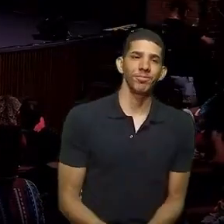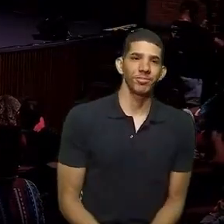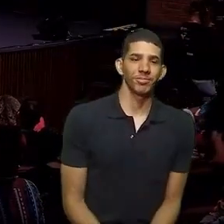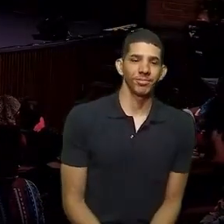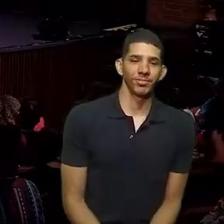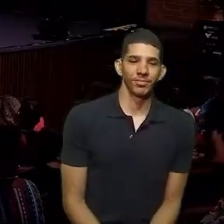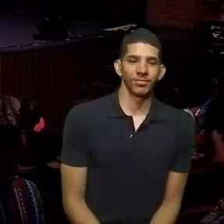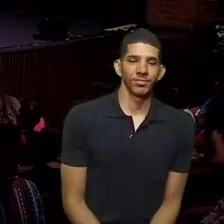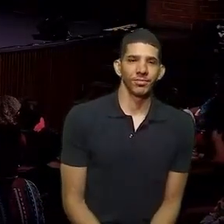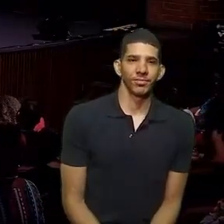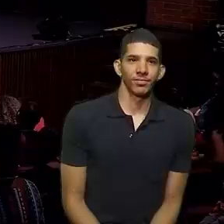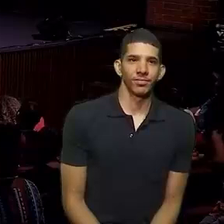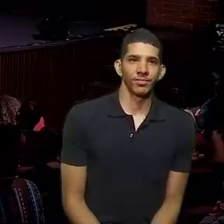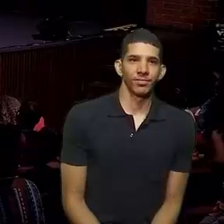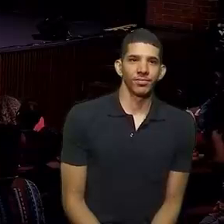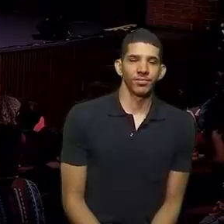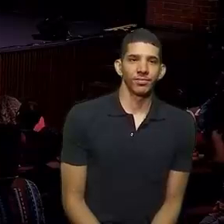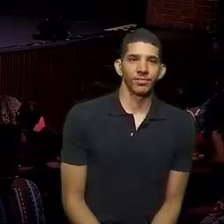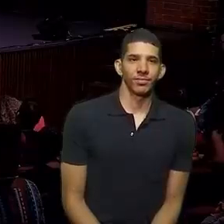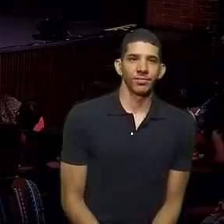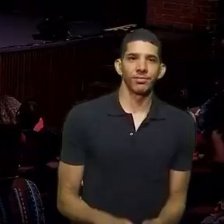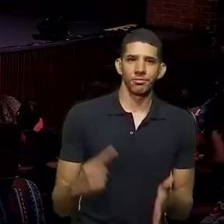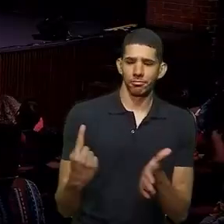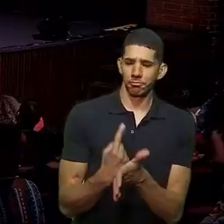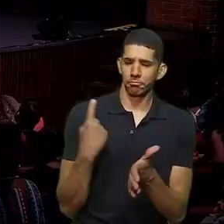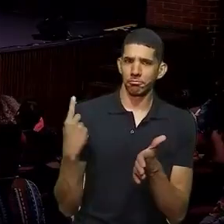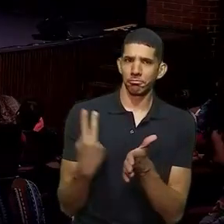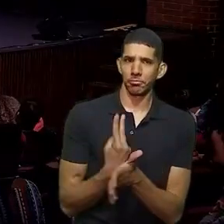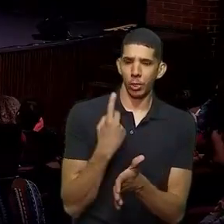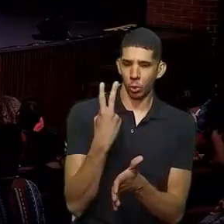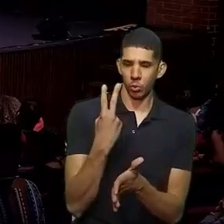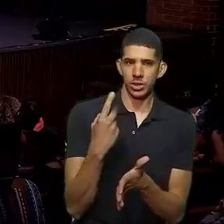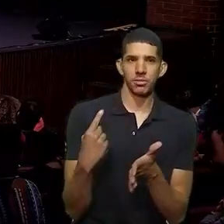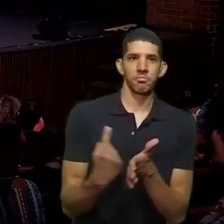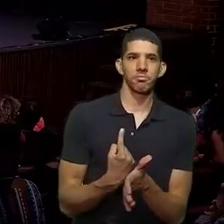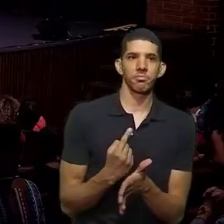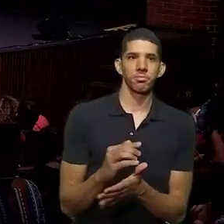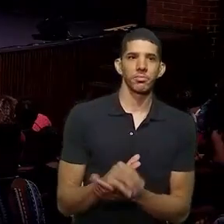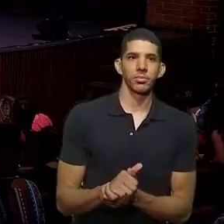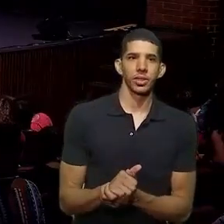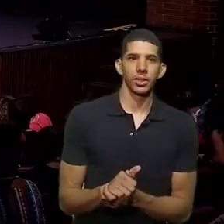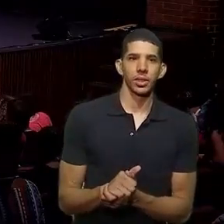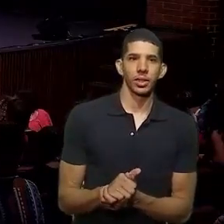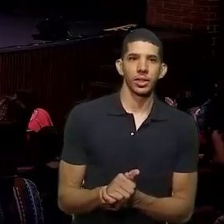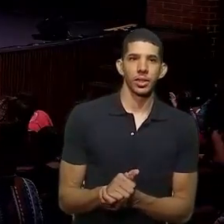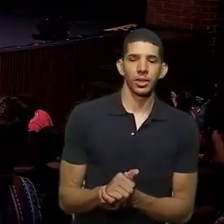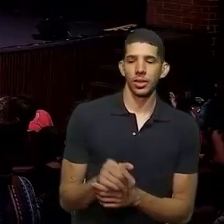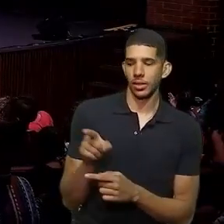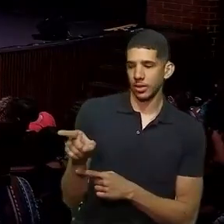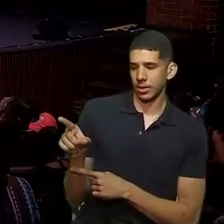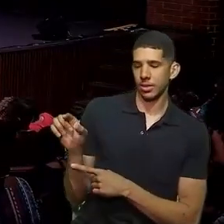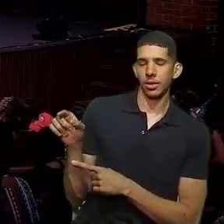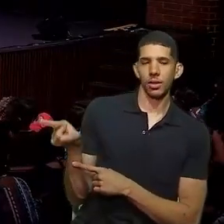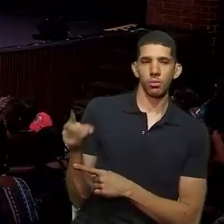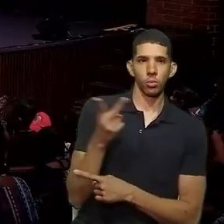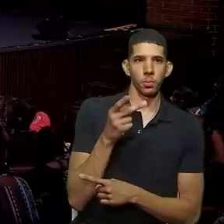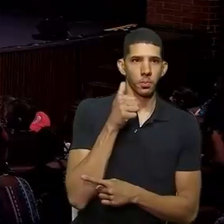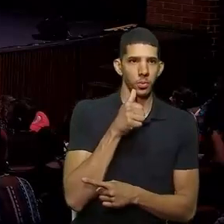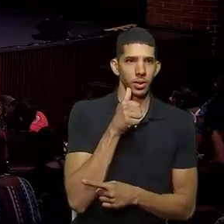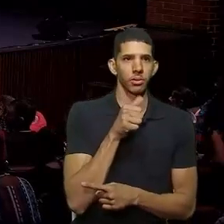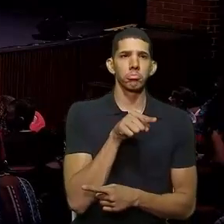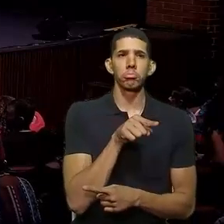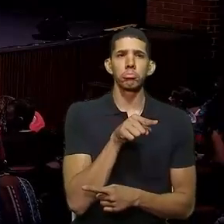eu vou fazer mais 2 perguntas para a dona Rosinha e para Conceição Evaristo. Se vocês tivessem